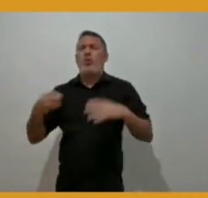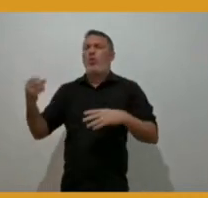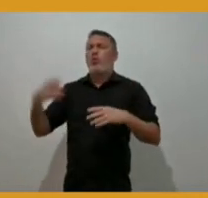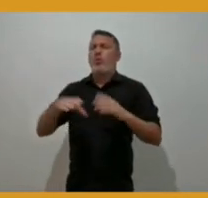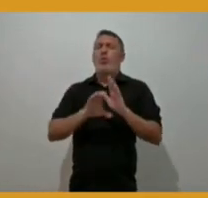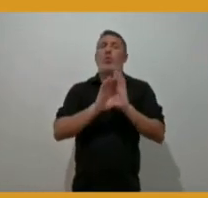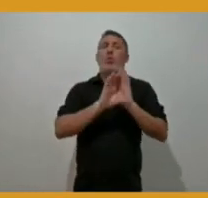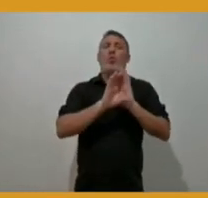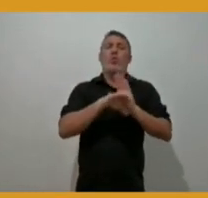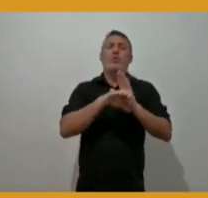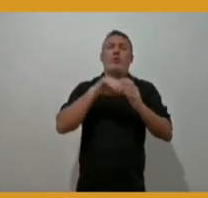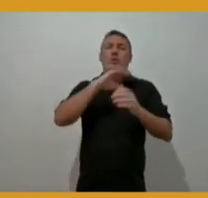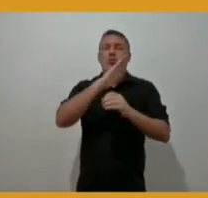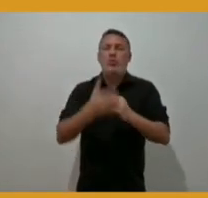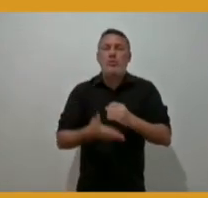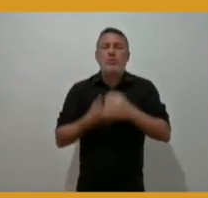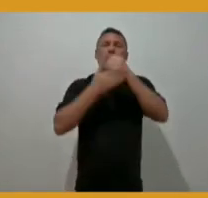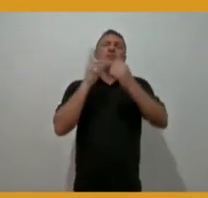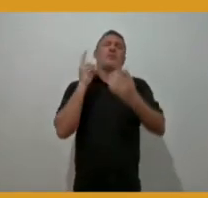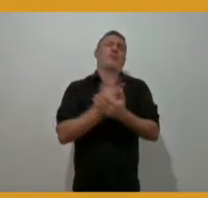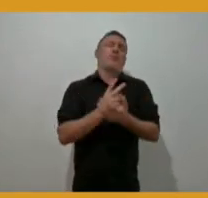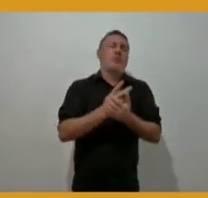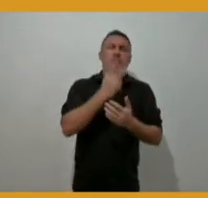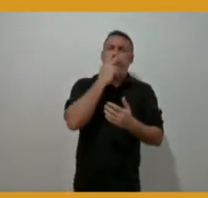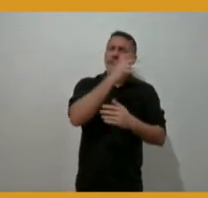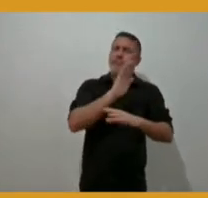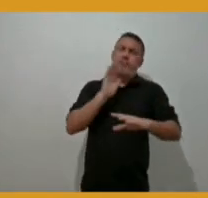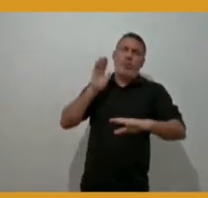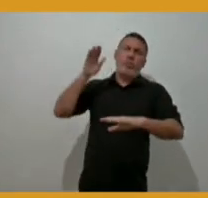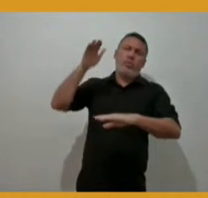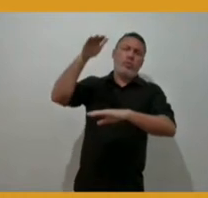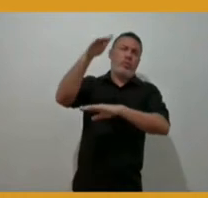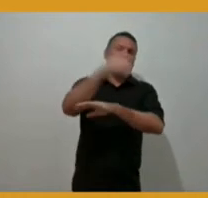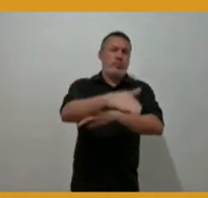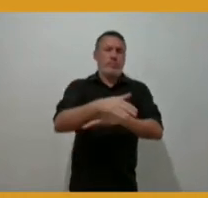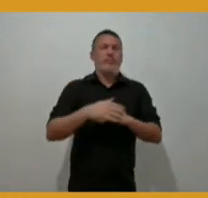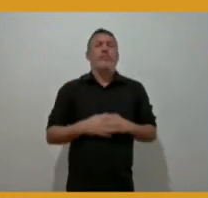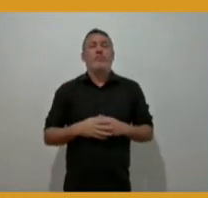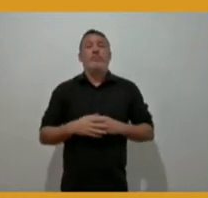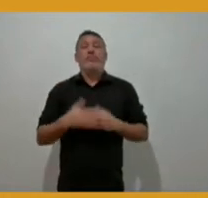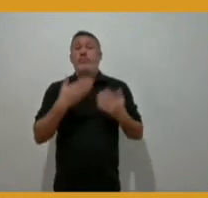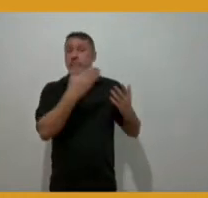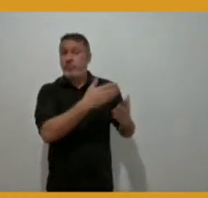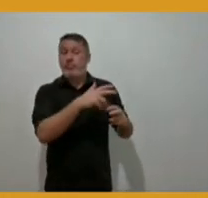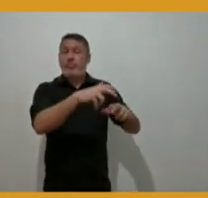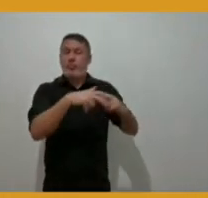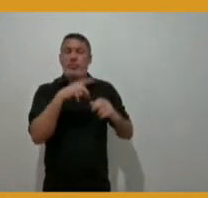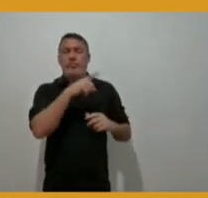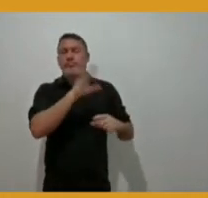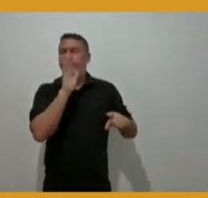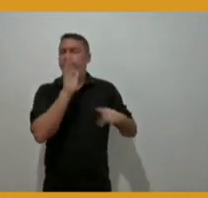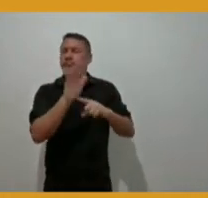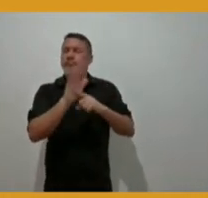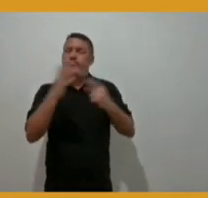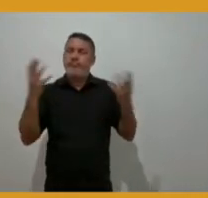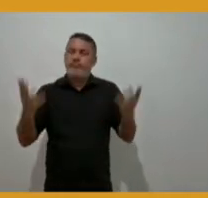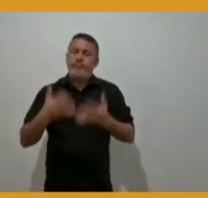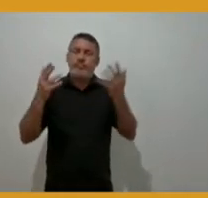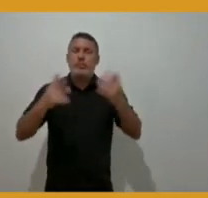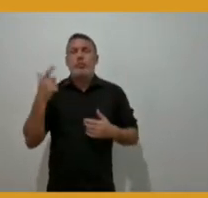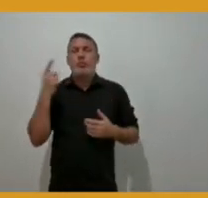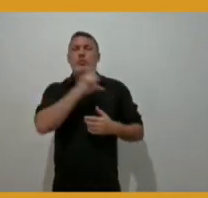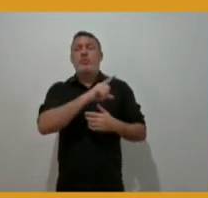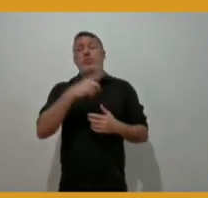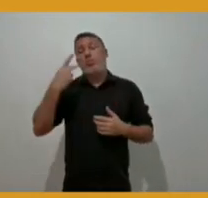sustentabilidade, muito à frente do seu tempo. E assim esse norueguês colaborou de forma grandiosa para o sucesso da nossa